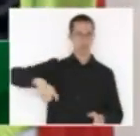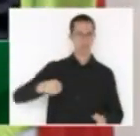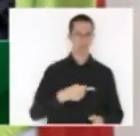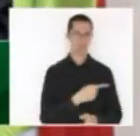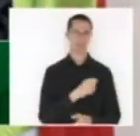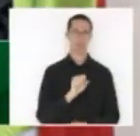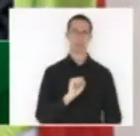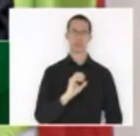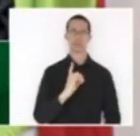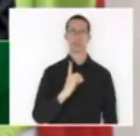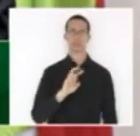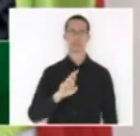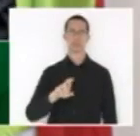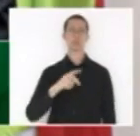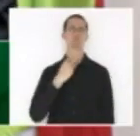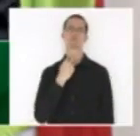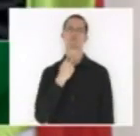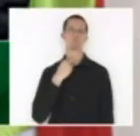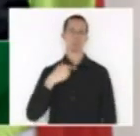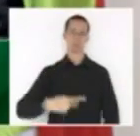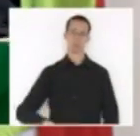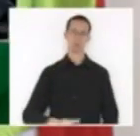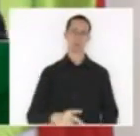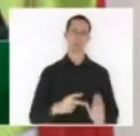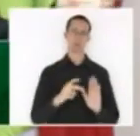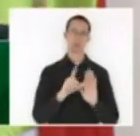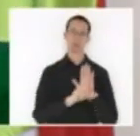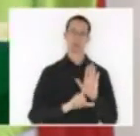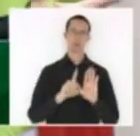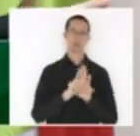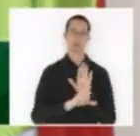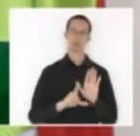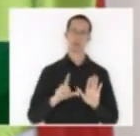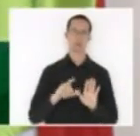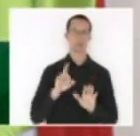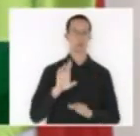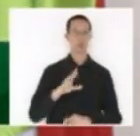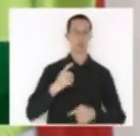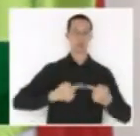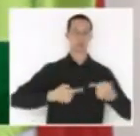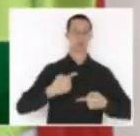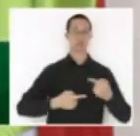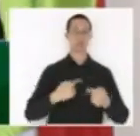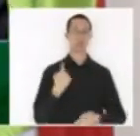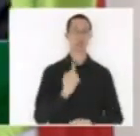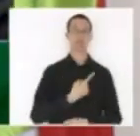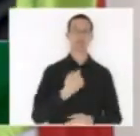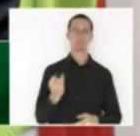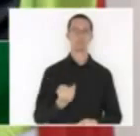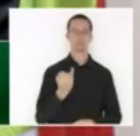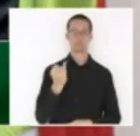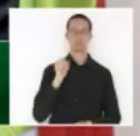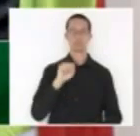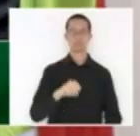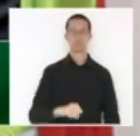não pode ser do legislativo. Eu acho que é um movimento, é uma discussão, é importante, mas acho